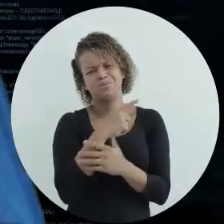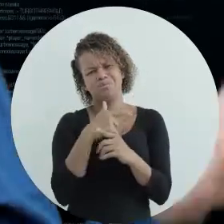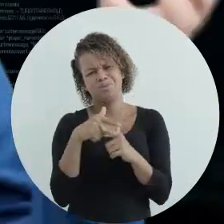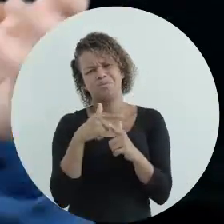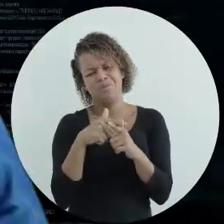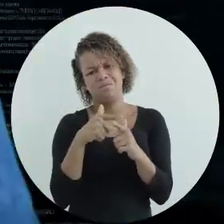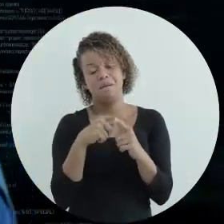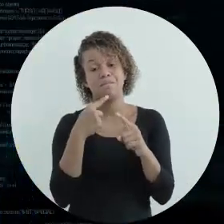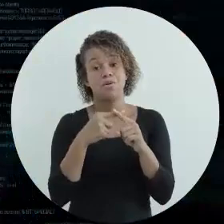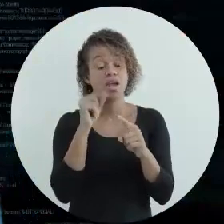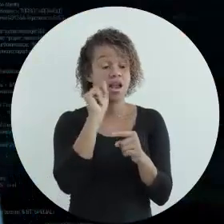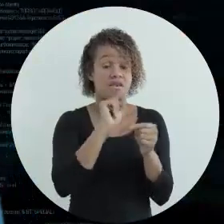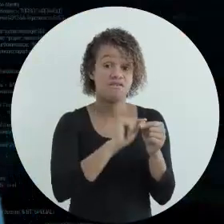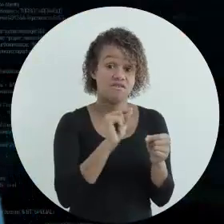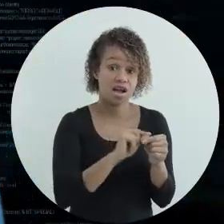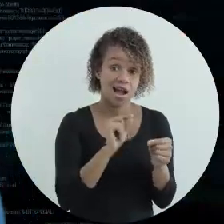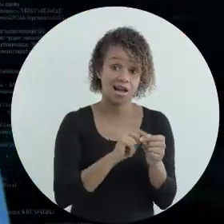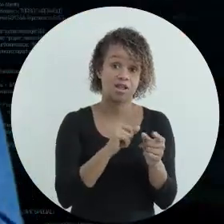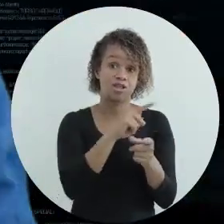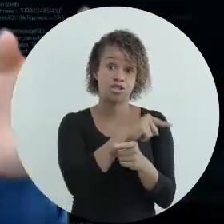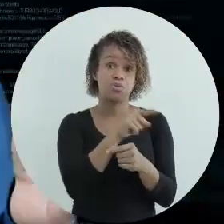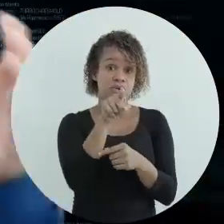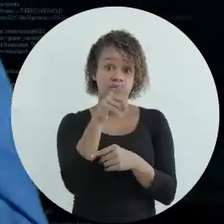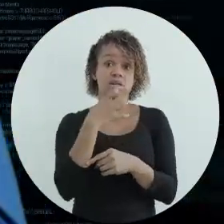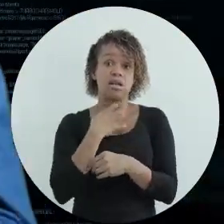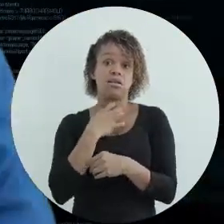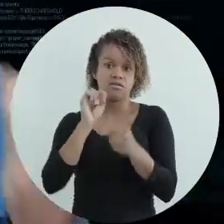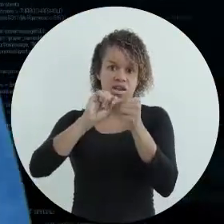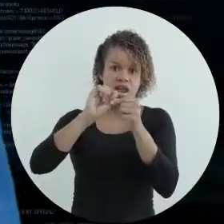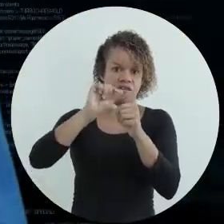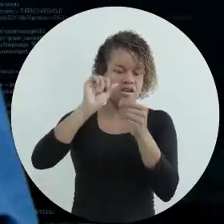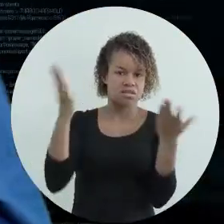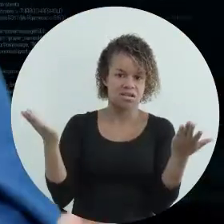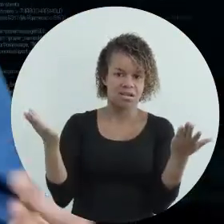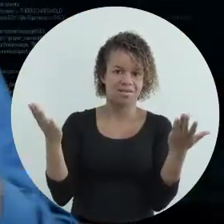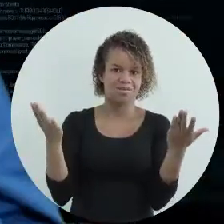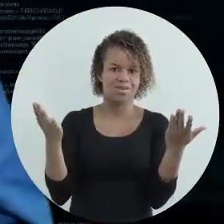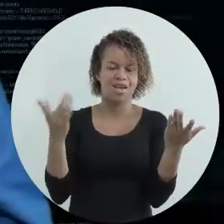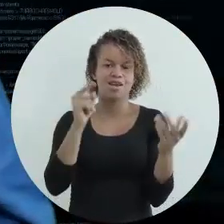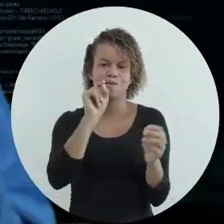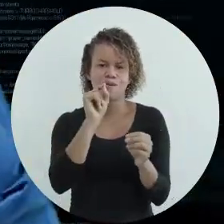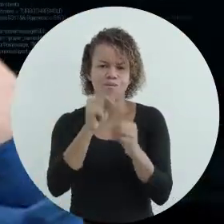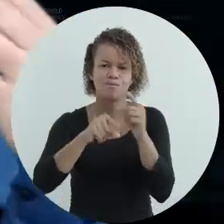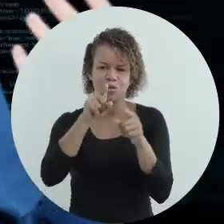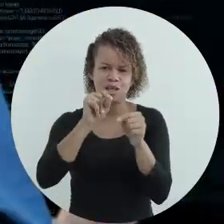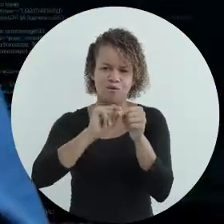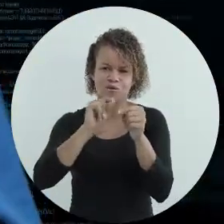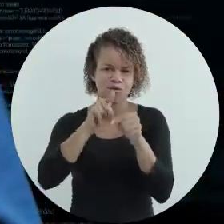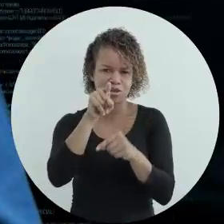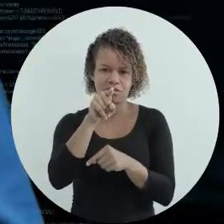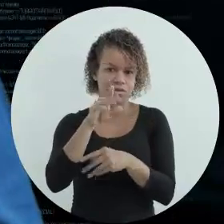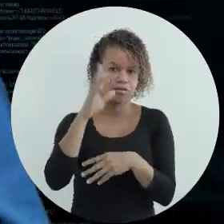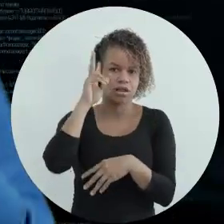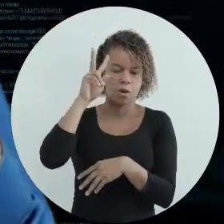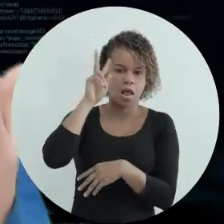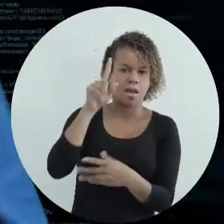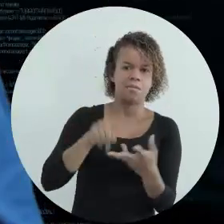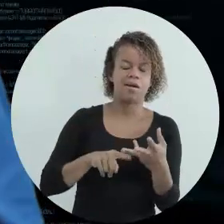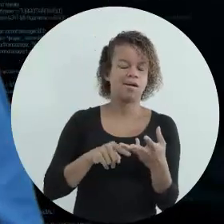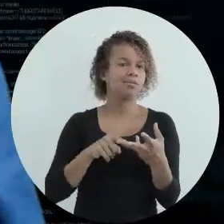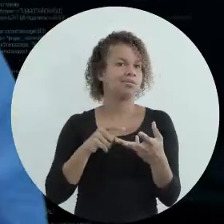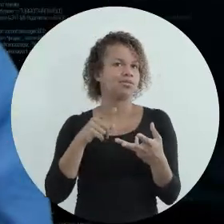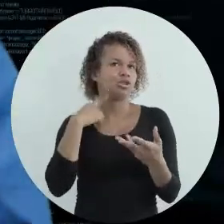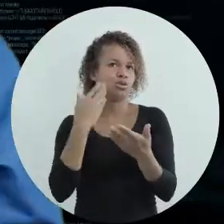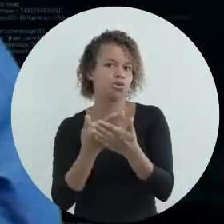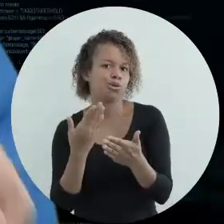faz aquilo que você deveria ter feito. E aí, como não foi você que fez, você não lembra, você não estuda sobre aquilo